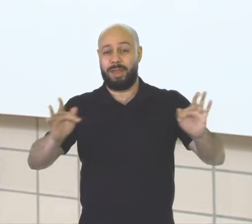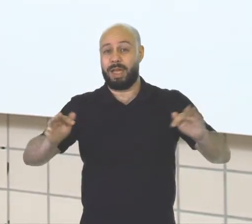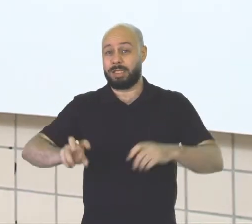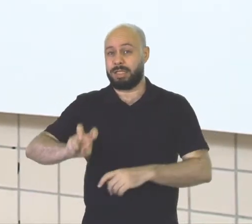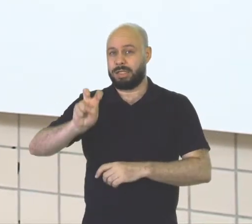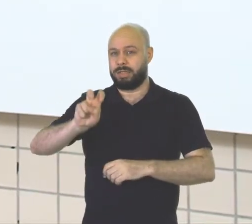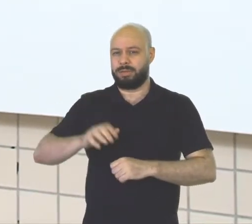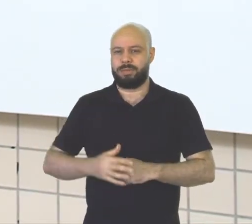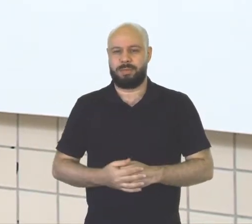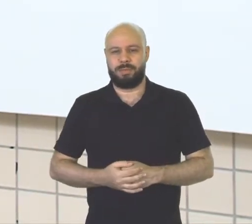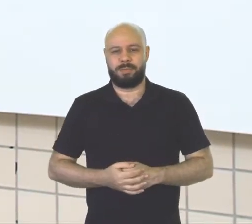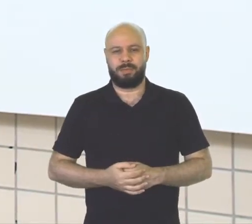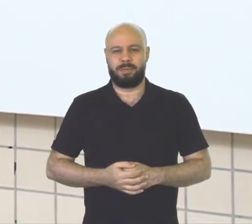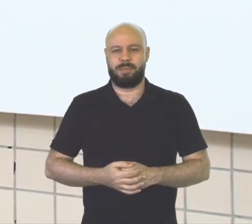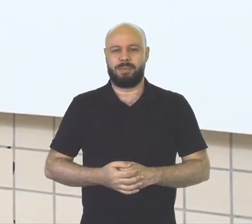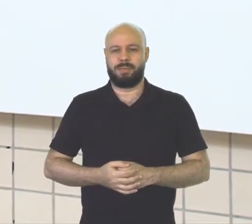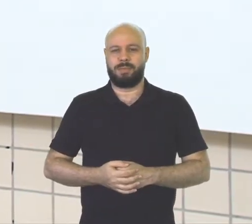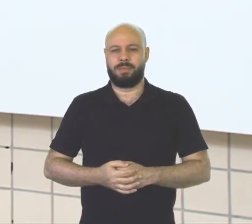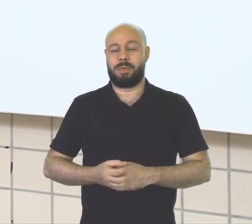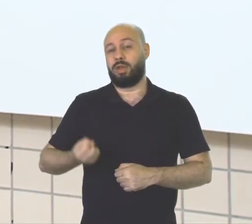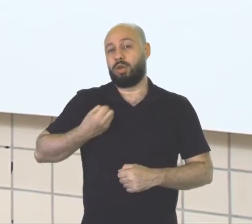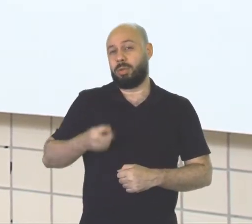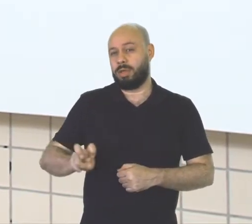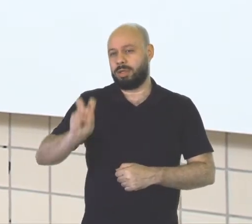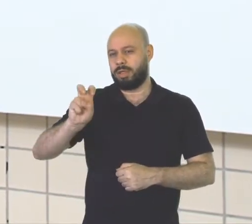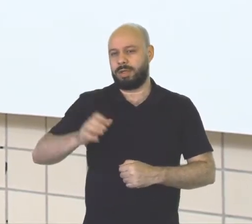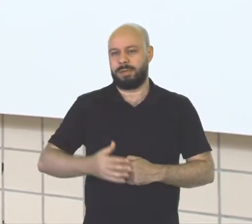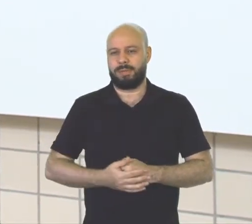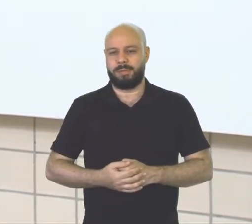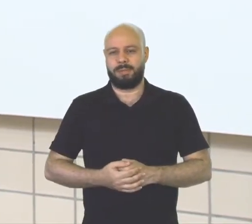5. Number